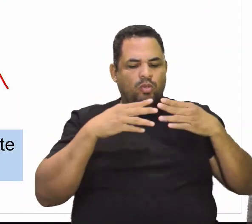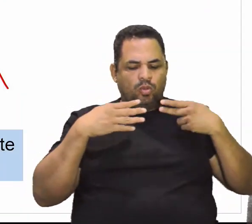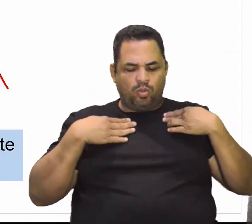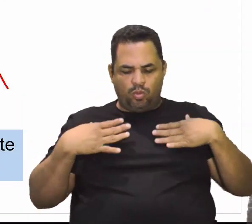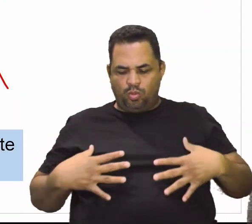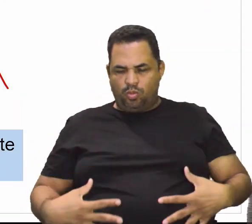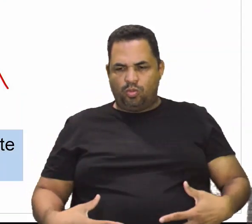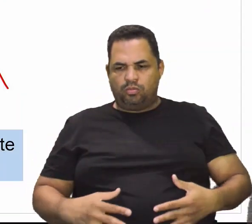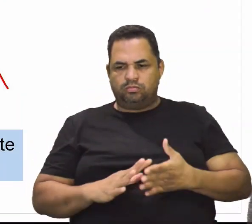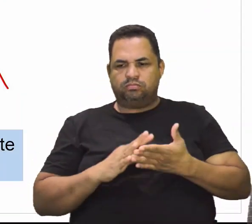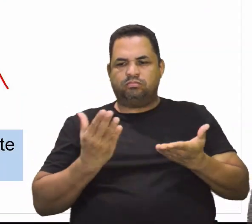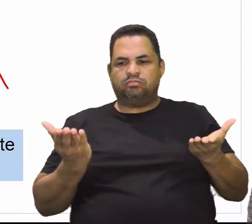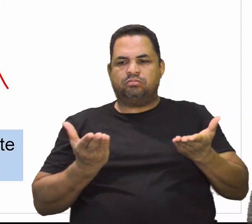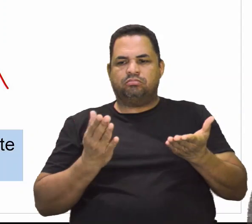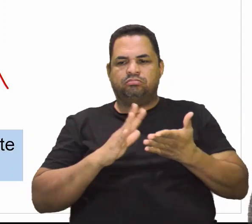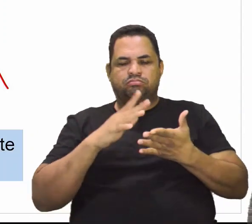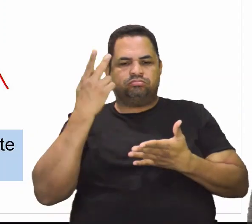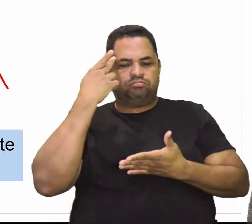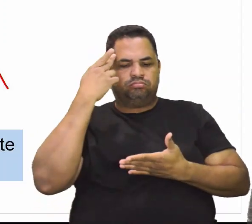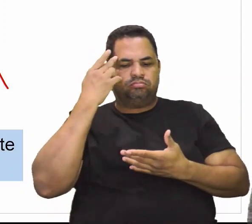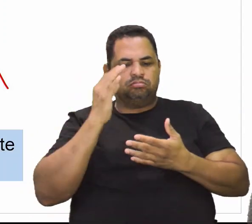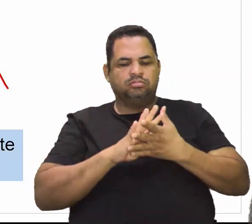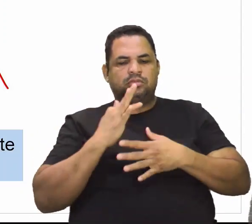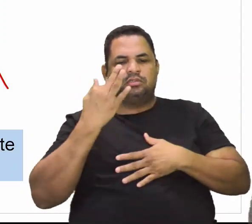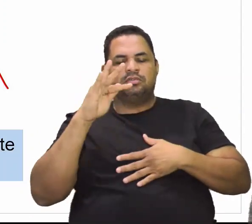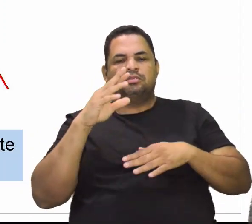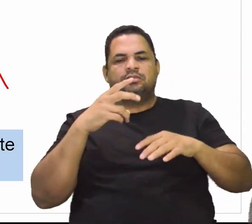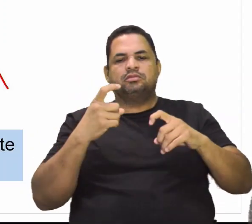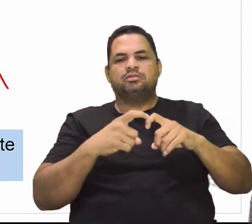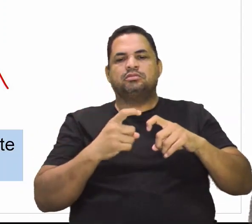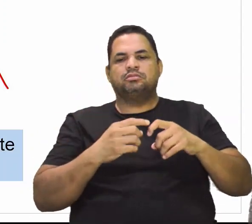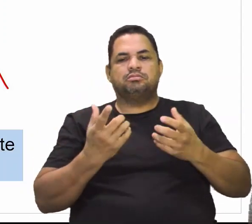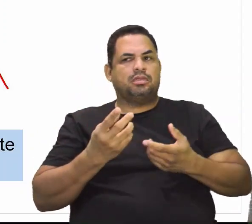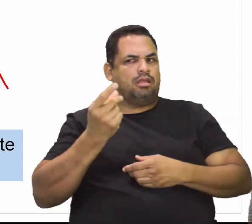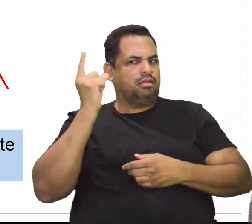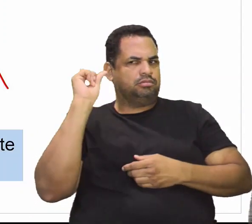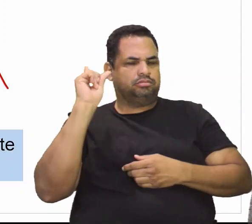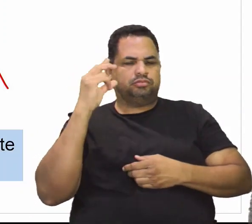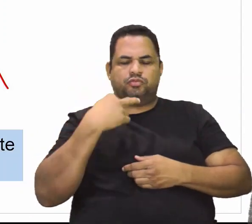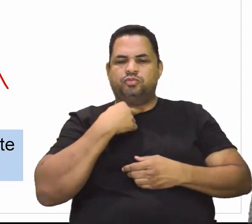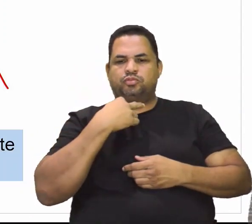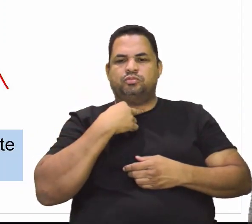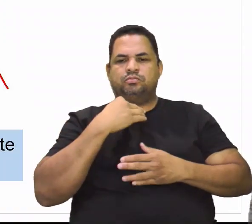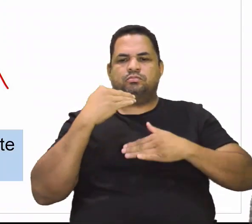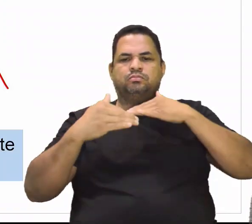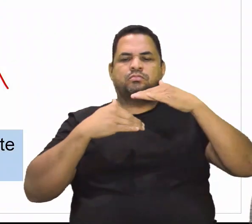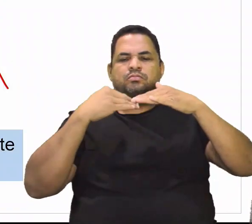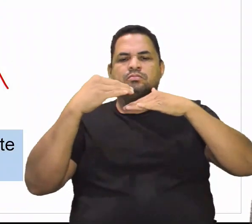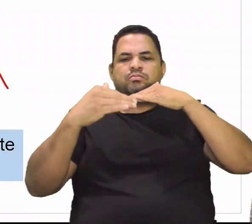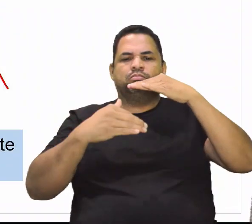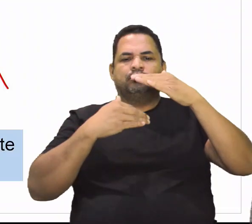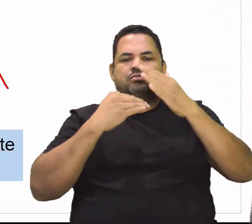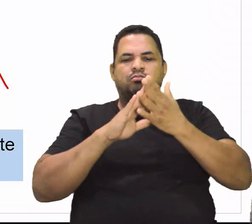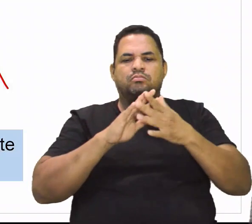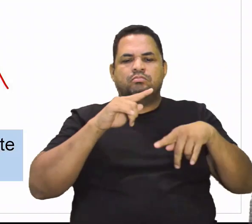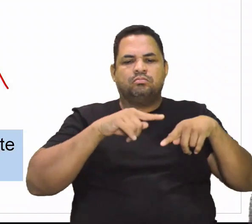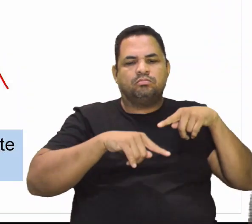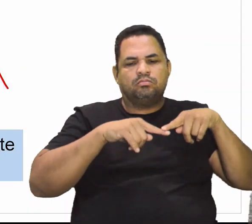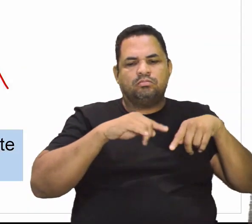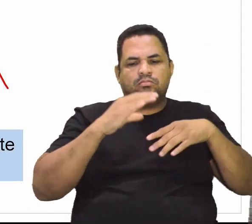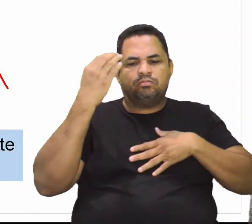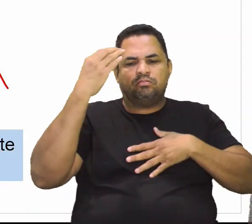hoje é natural na faculdade de medicina, mas naquele momento não era. O desenvolvimento de instrumentos